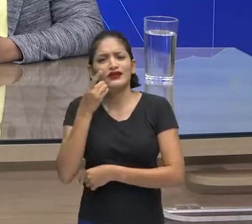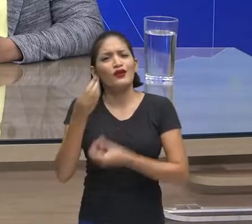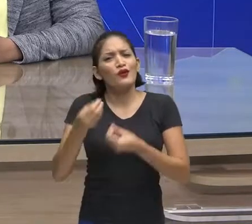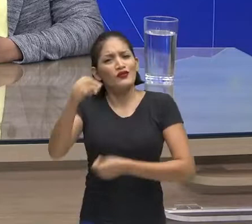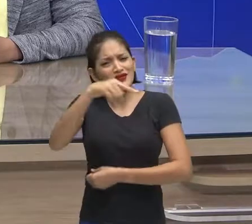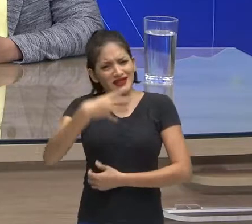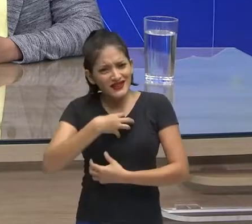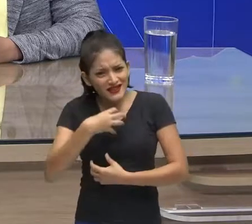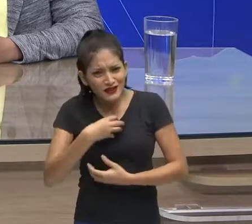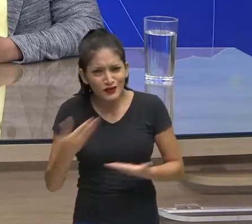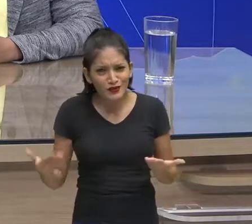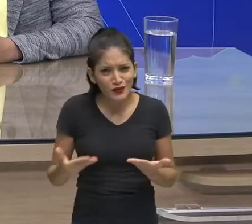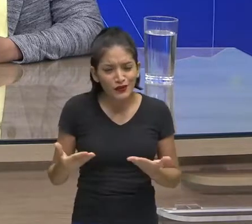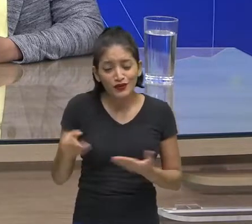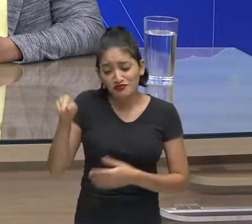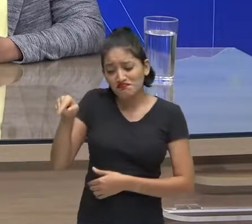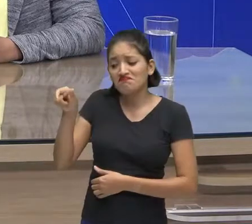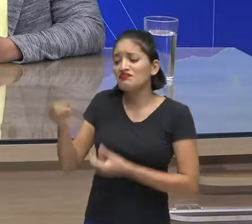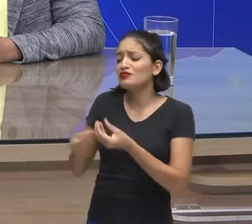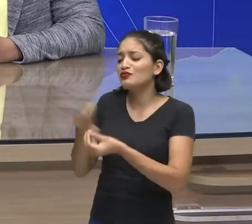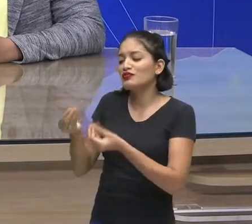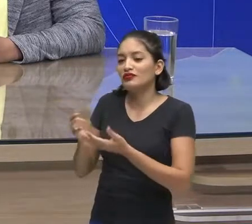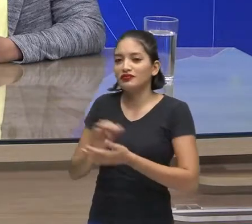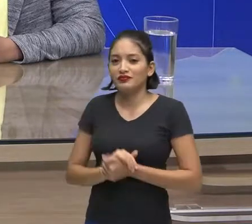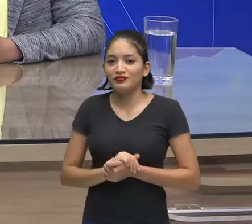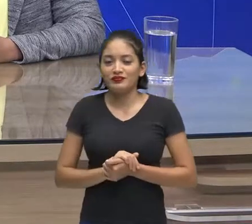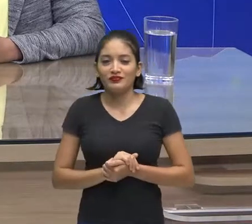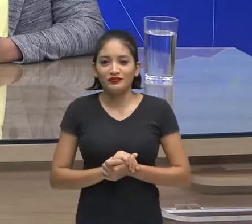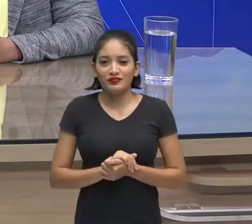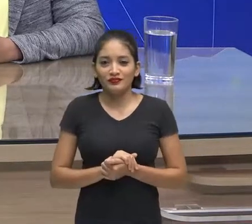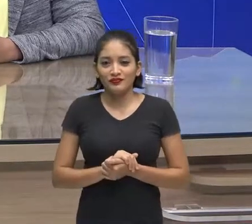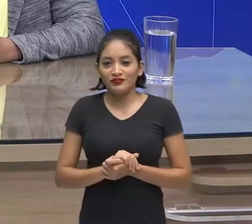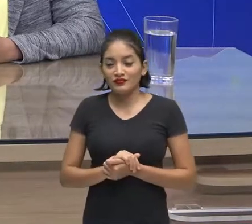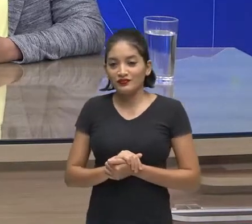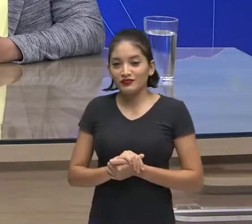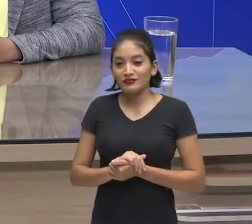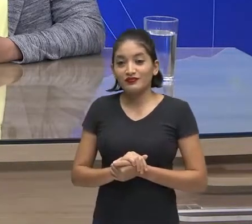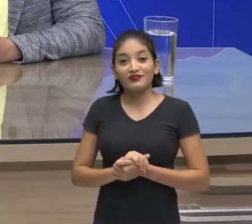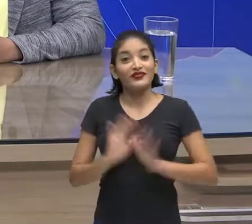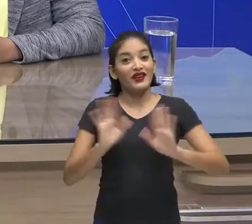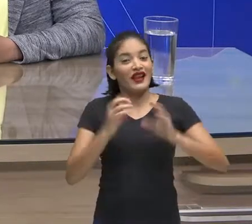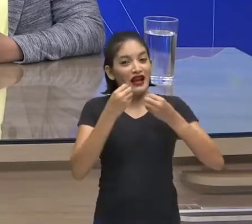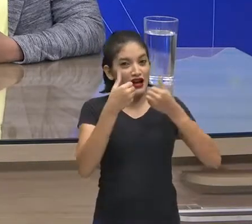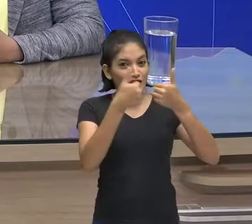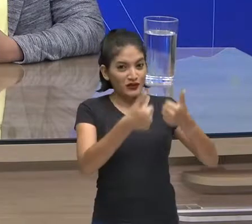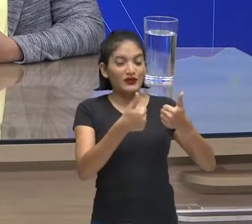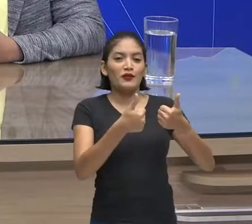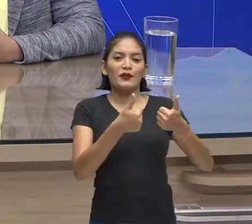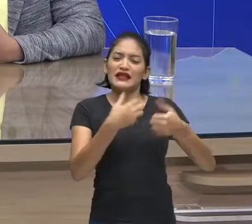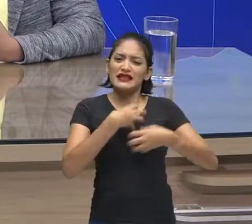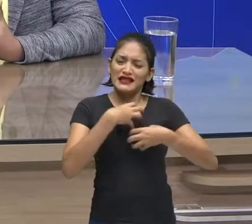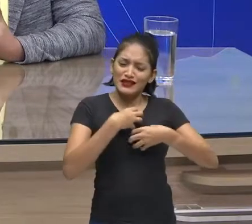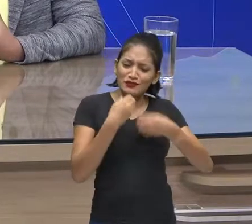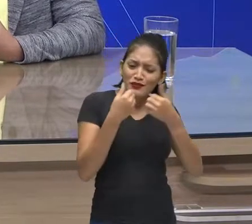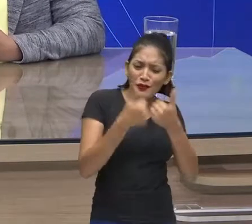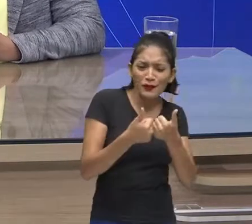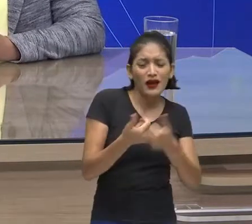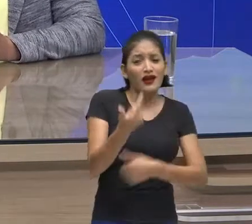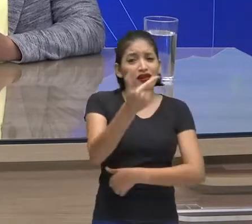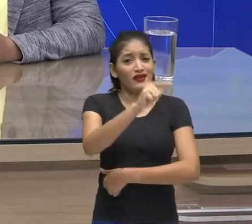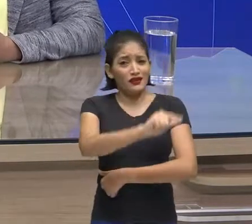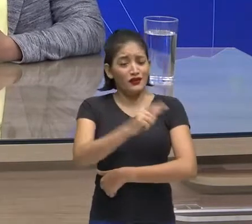se sentindo hoje, Afonso? Olá, estou muito bem hoje, muito satisfeito de poder estar aqui mais um